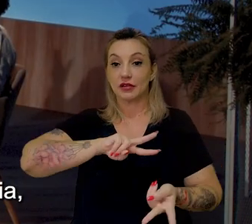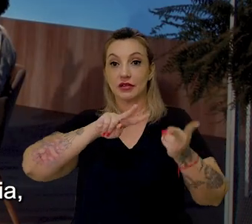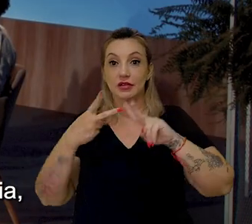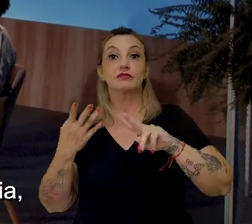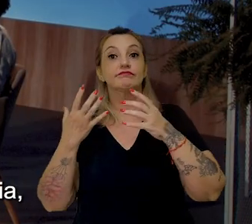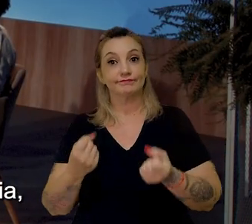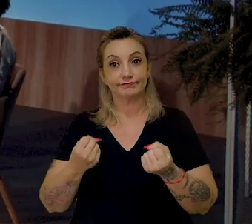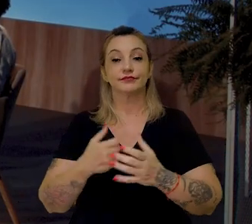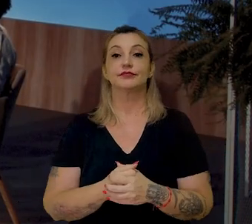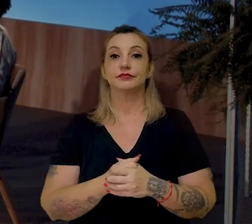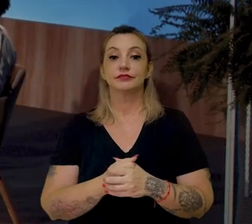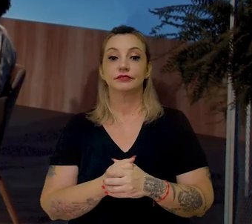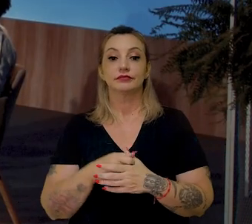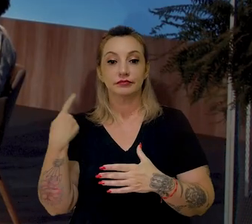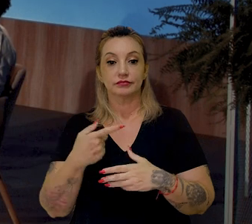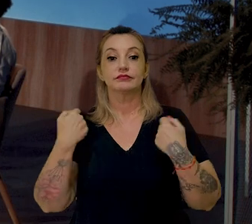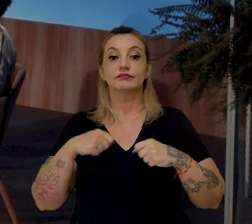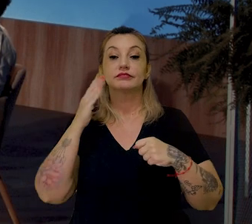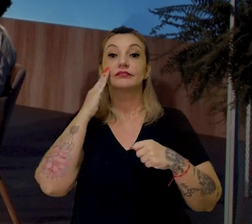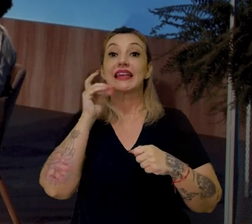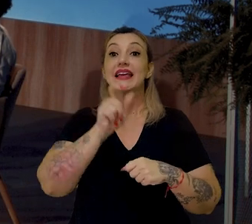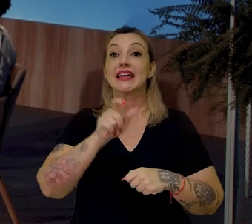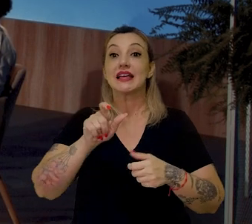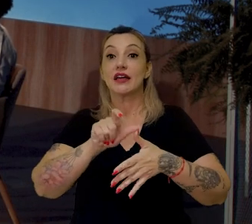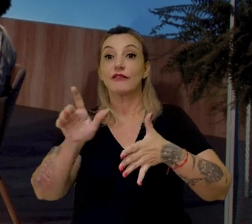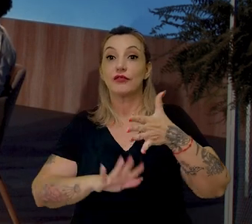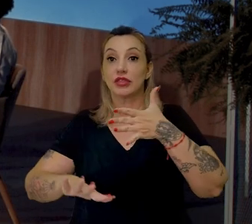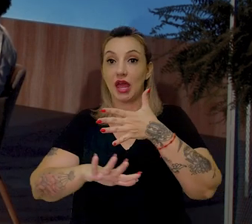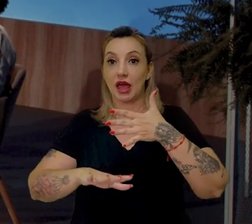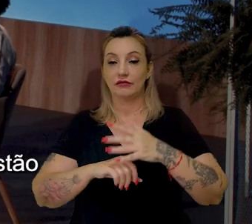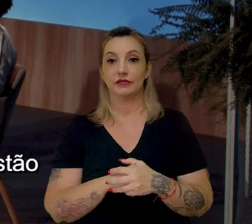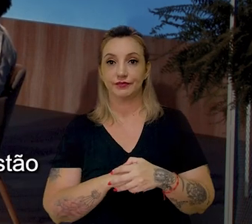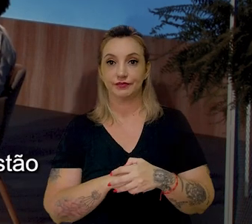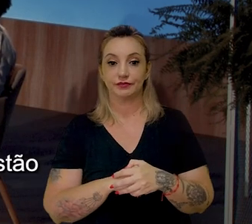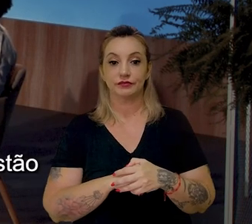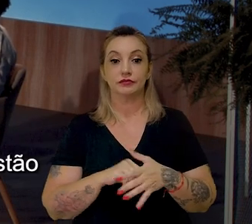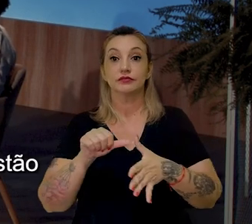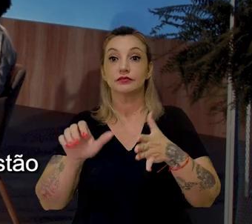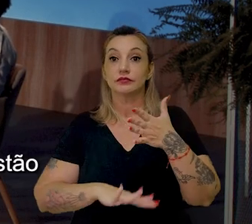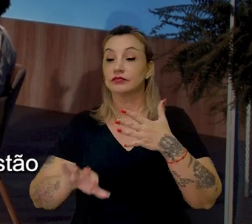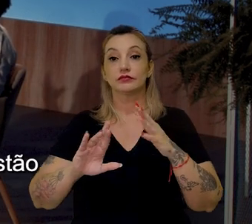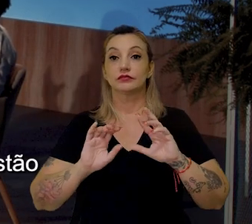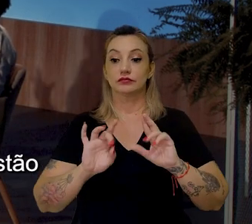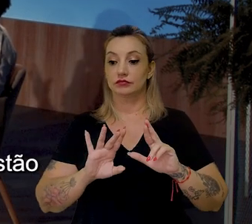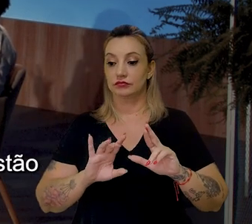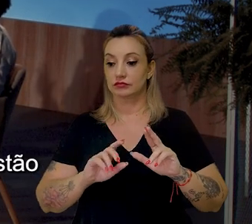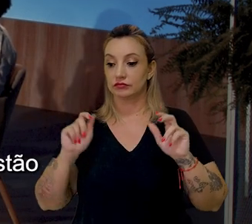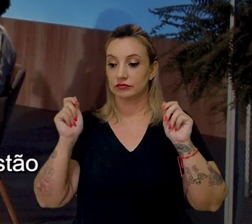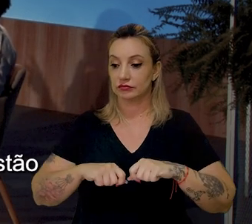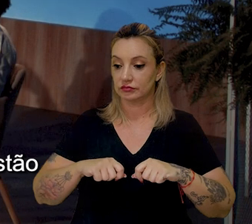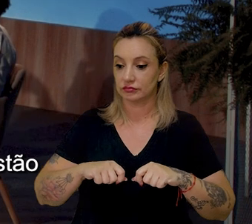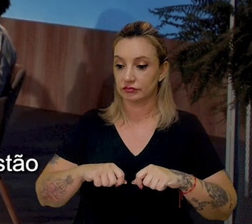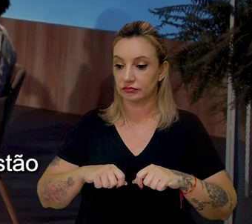paraa resiliência a gente tem que saber quem são os vulneráveis e os vulneráveis não são aqueles que estão em